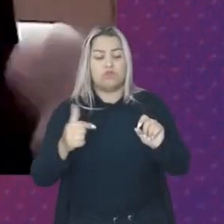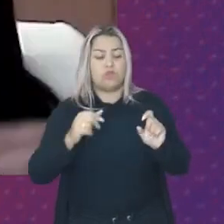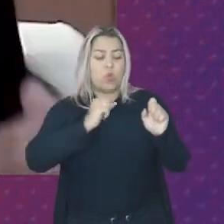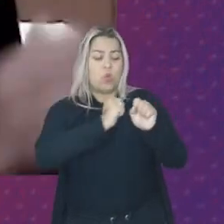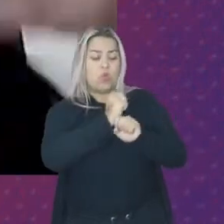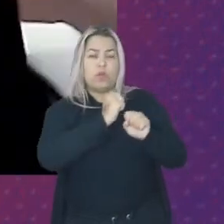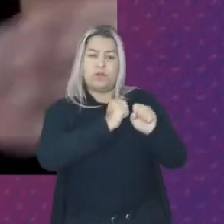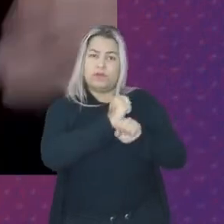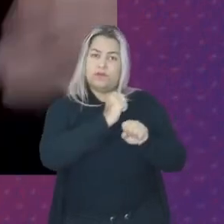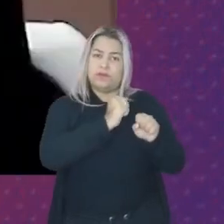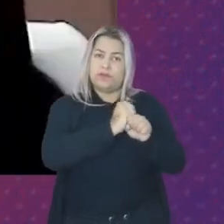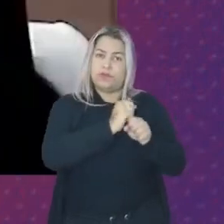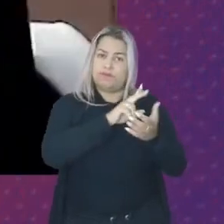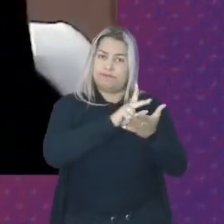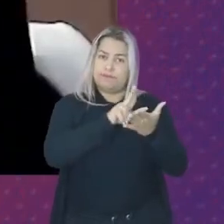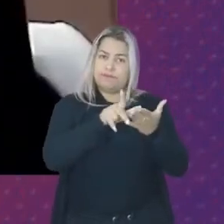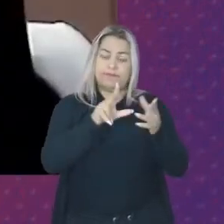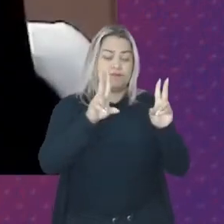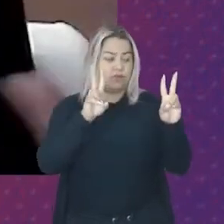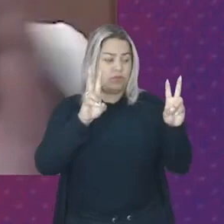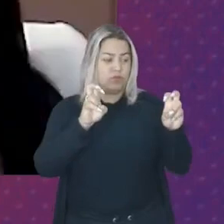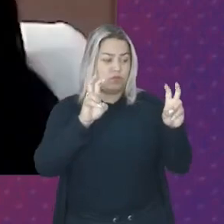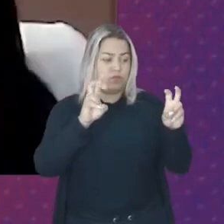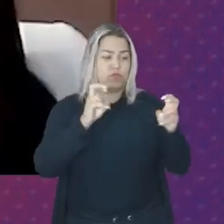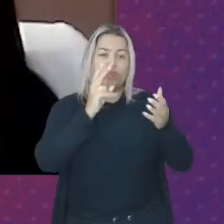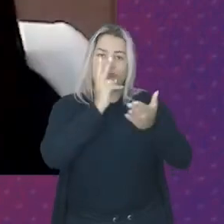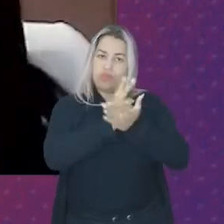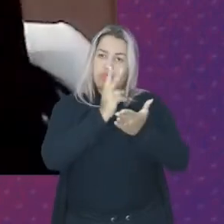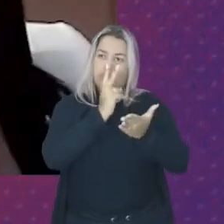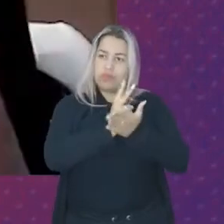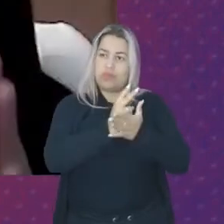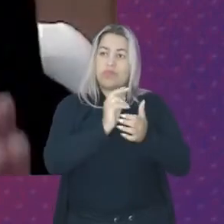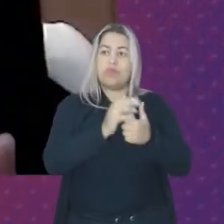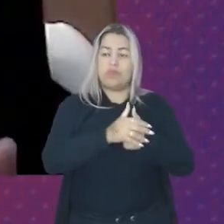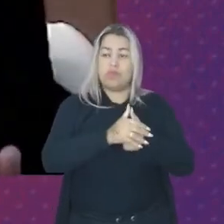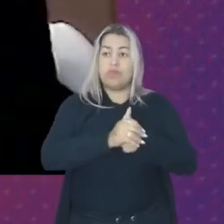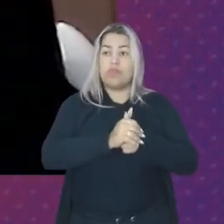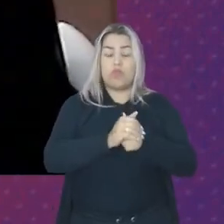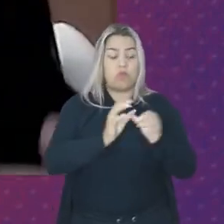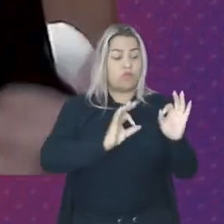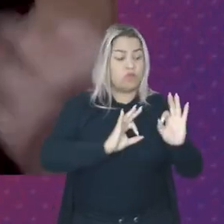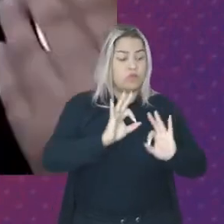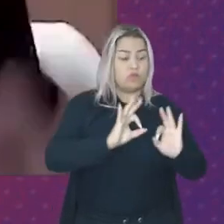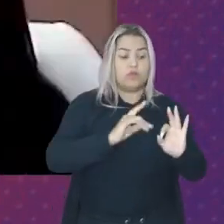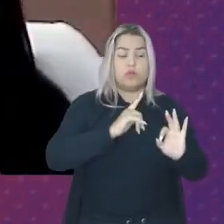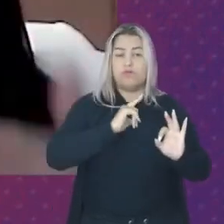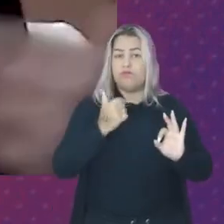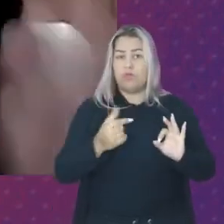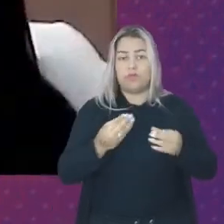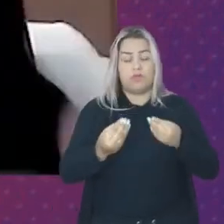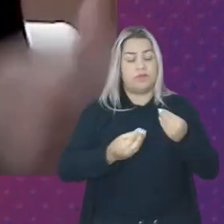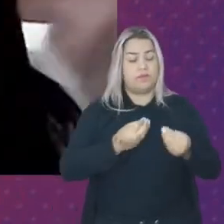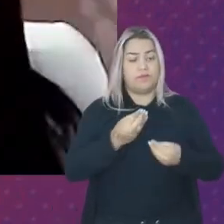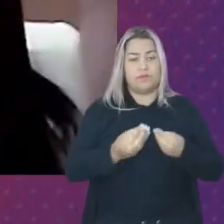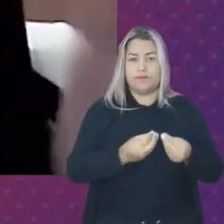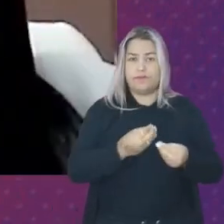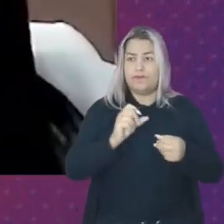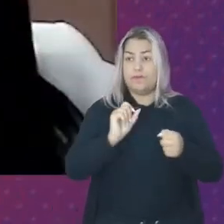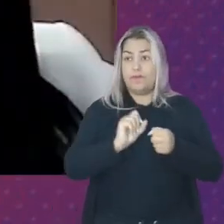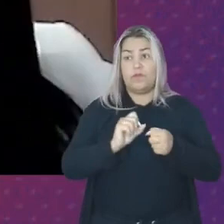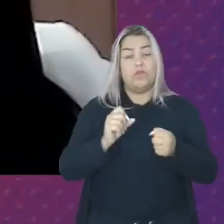construir reputação em diversos temas ao mesmo tempo se você não tem condições de produzir